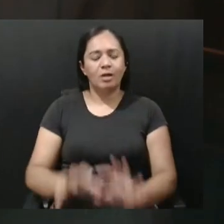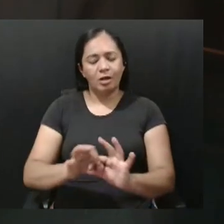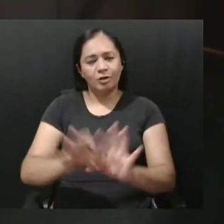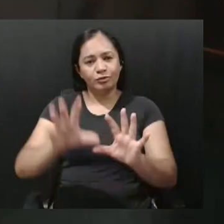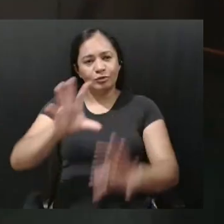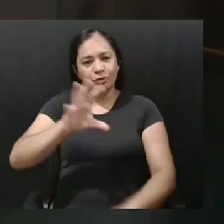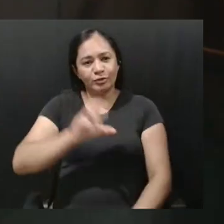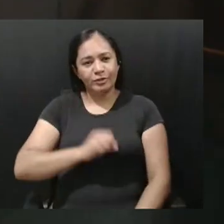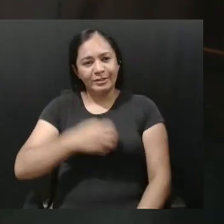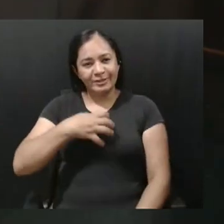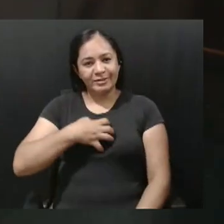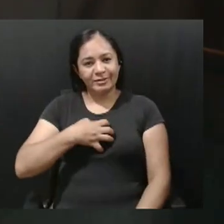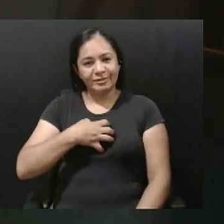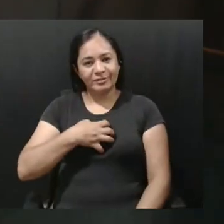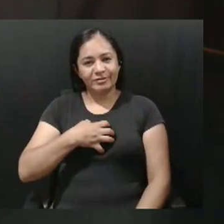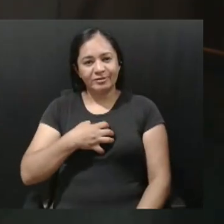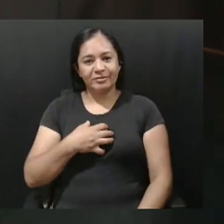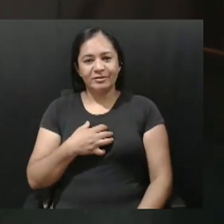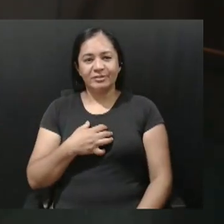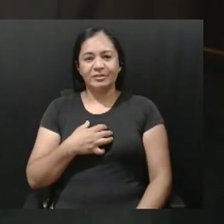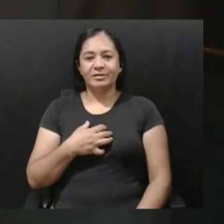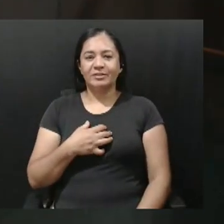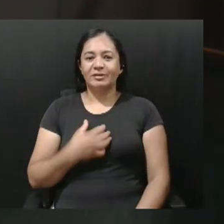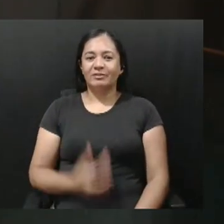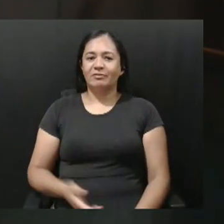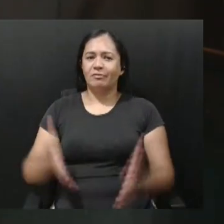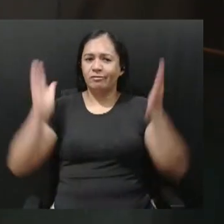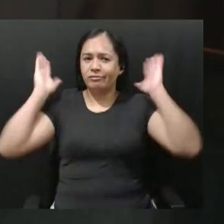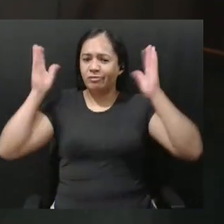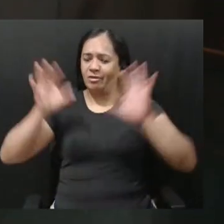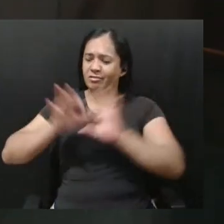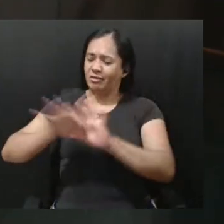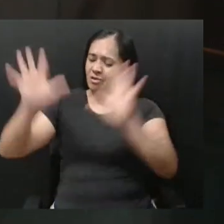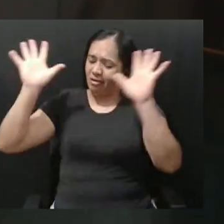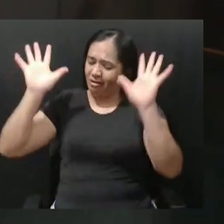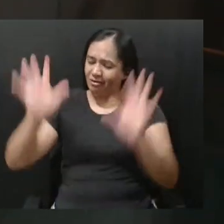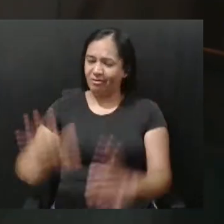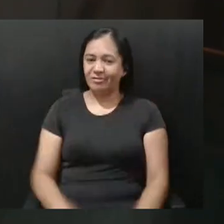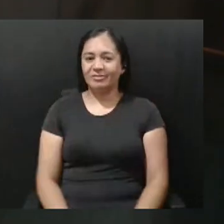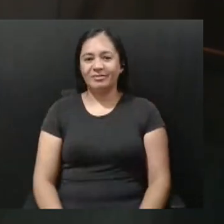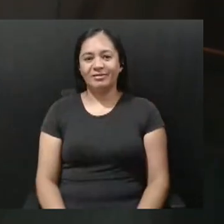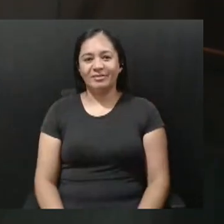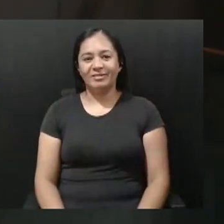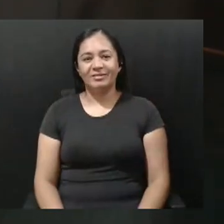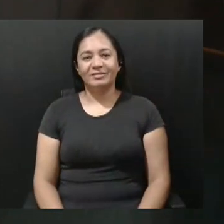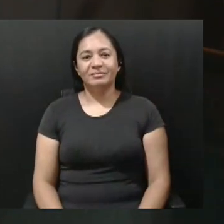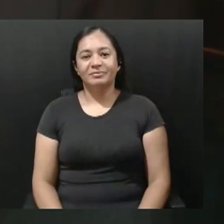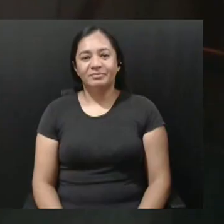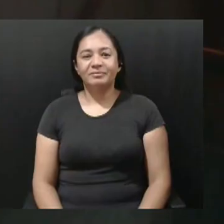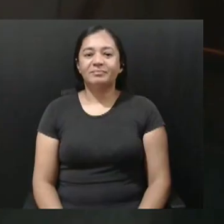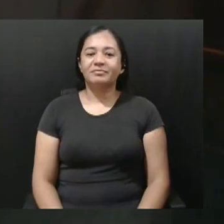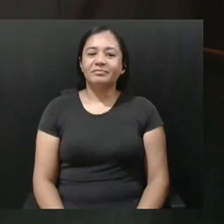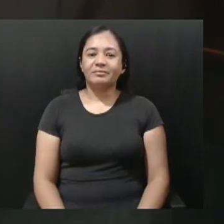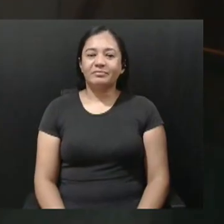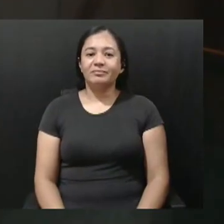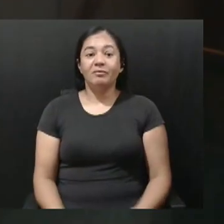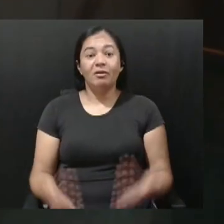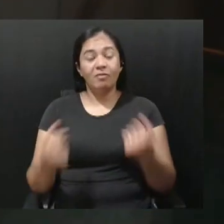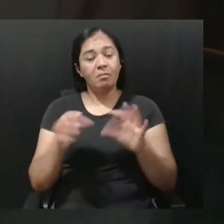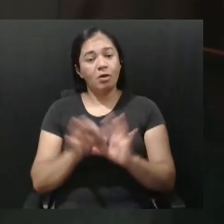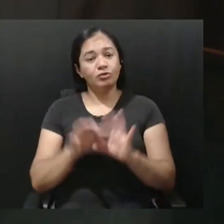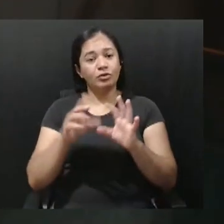né? Desamarra esse burro aí, como dizia minha avó, desamarra esse burro, tá com o burro amarrado, desamarra esse burro, se permita ser amado.